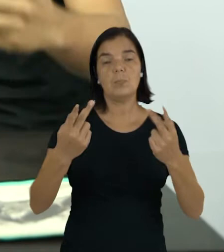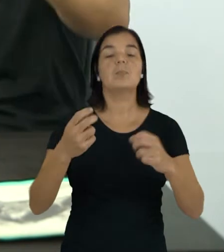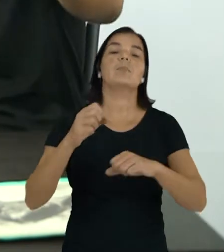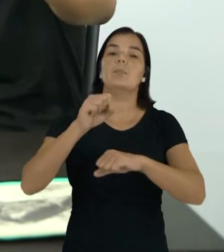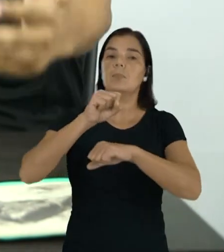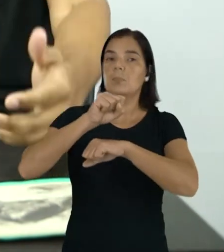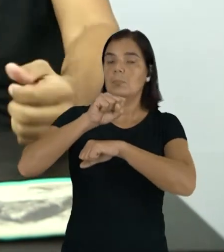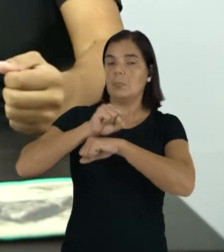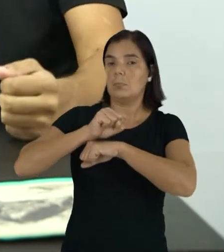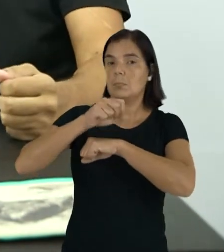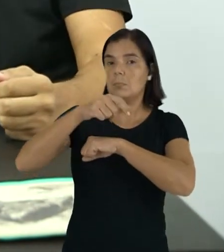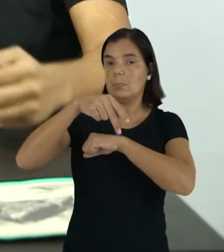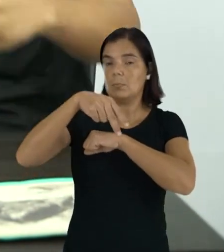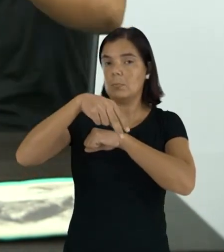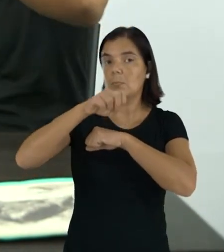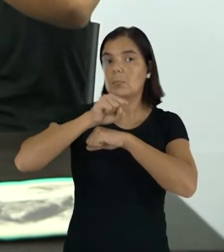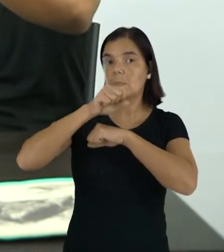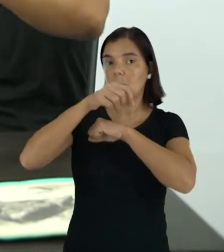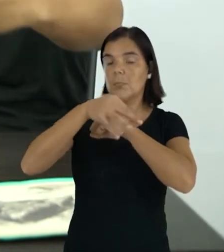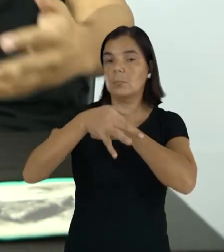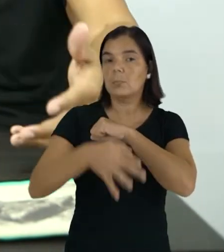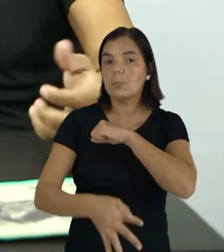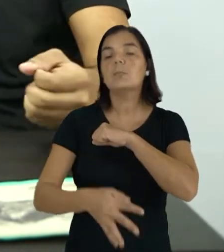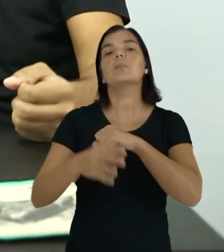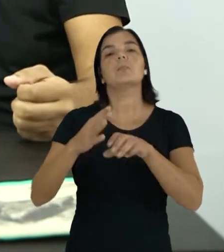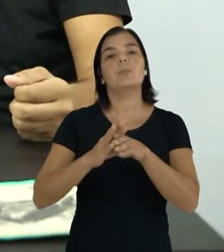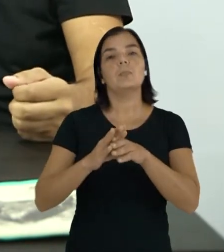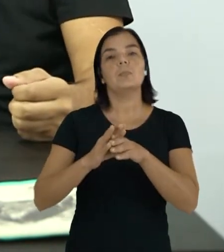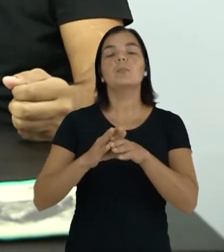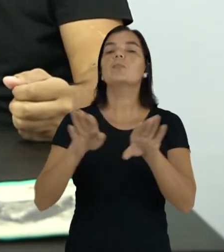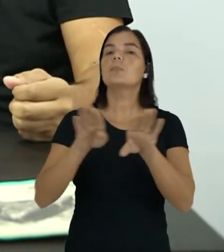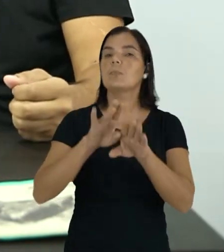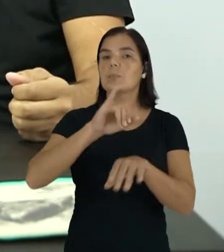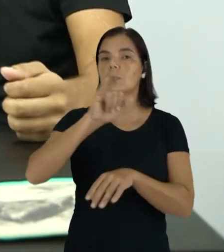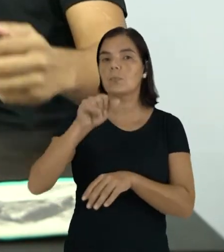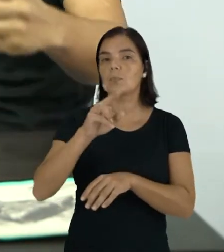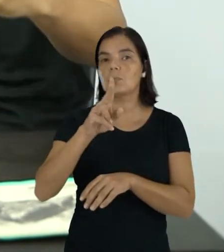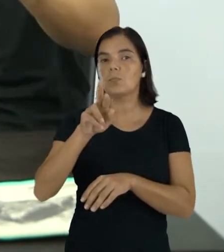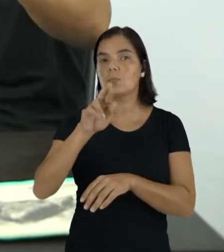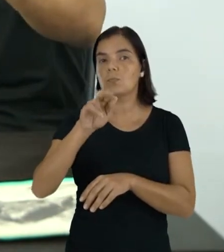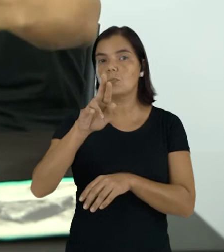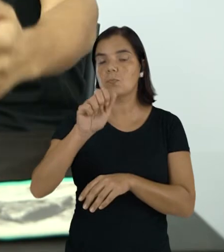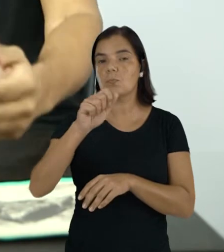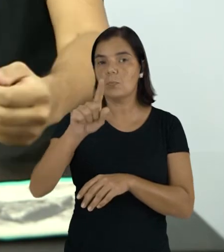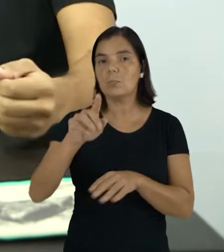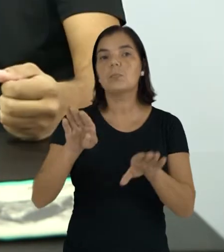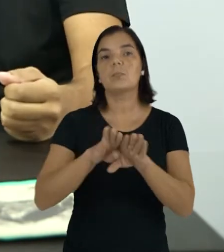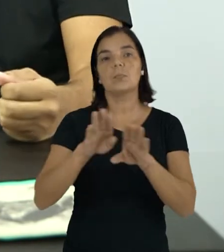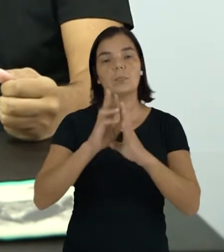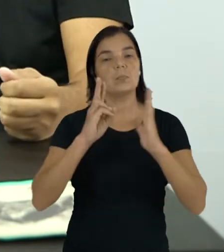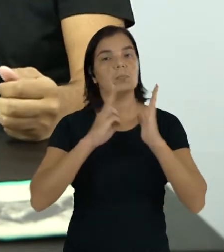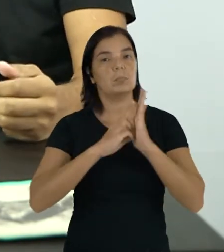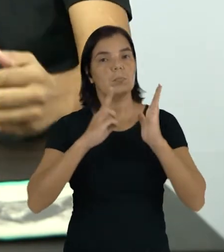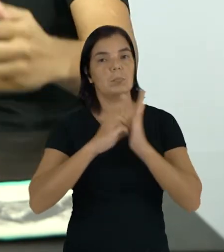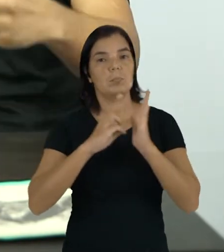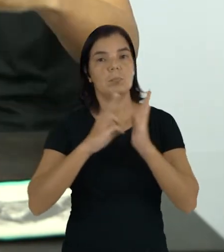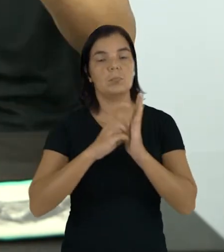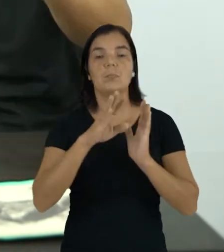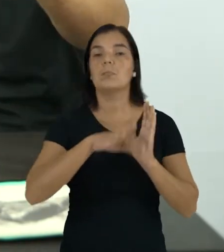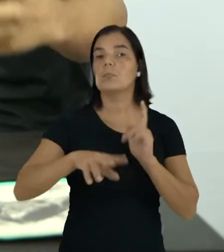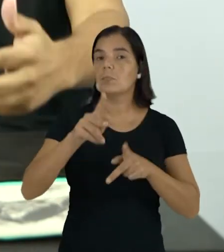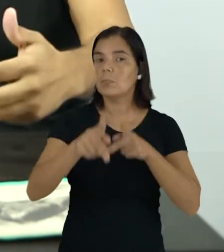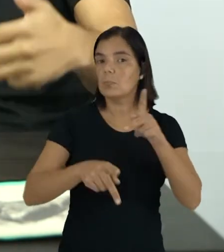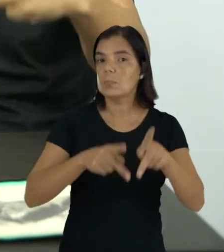Purus, Feijó, principalmente no Juruá também tem muitos indígenas que acabam ocupando essa região. E os